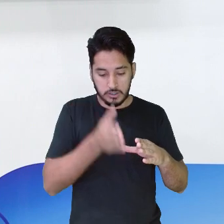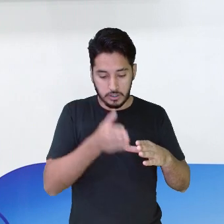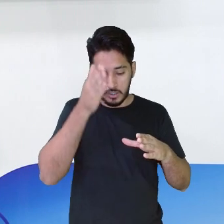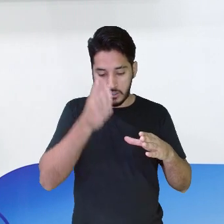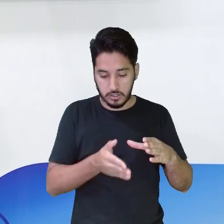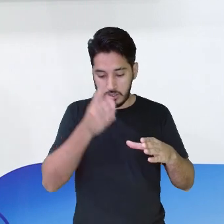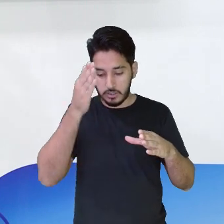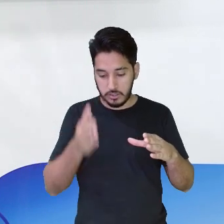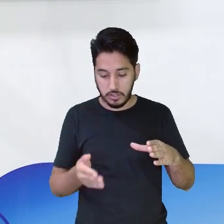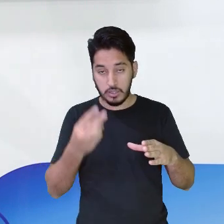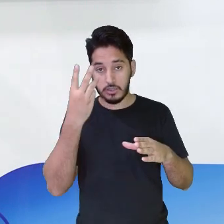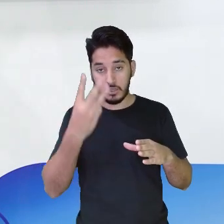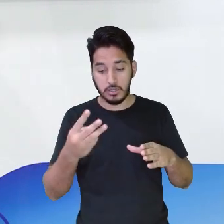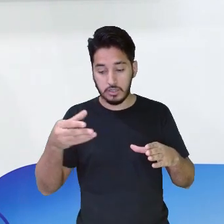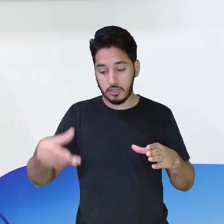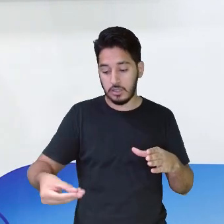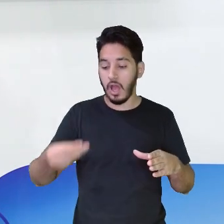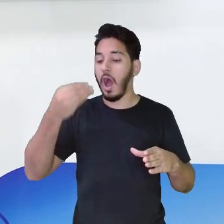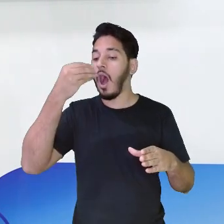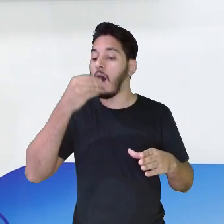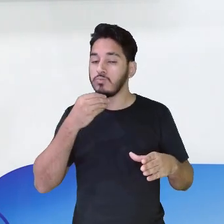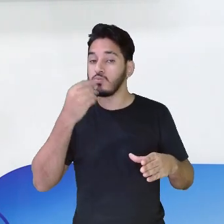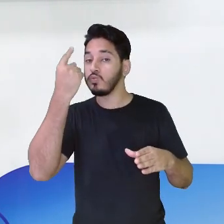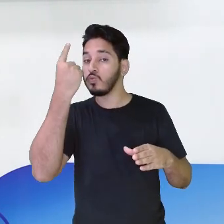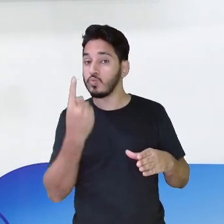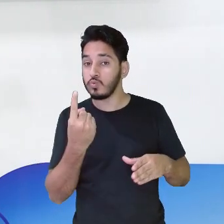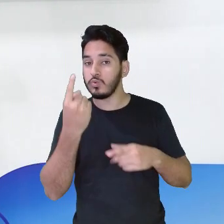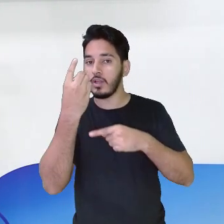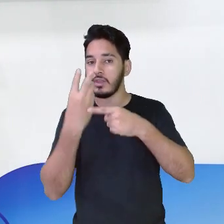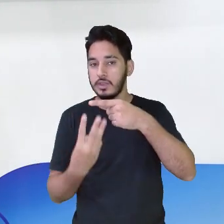um pedaço. Comi um terço da minha pizza.